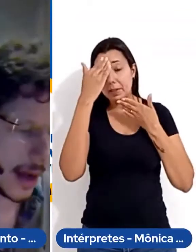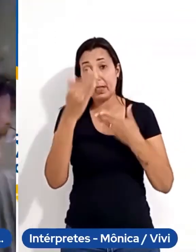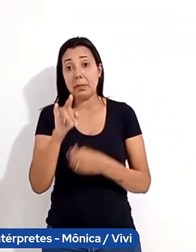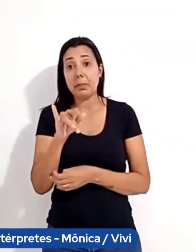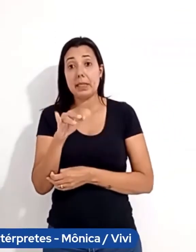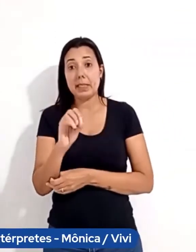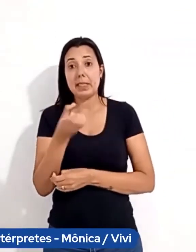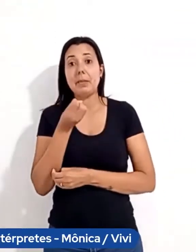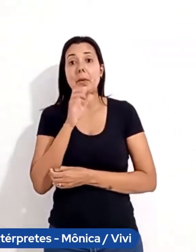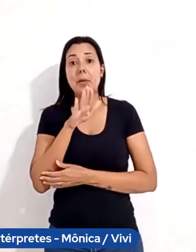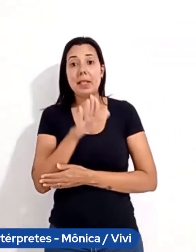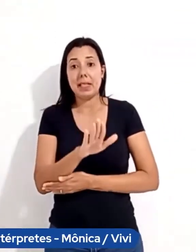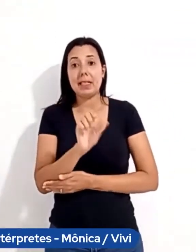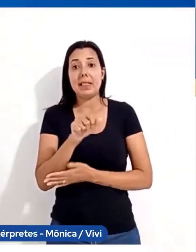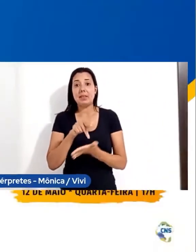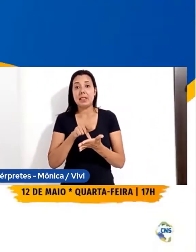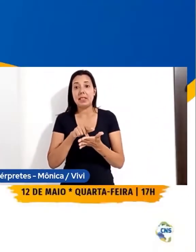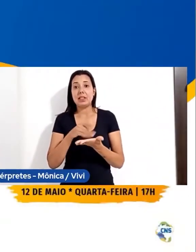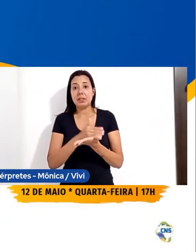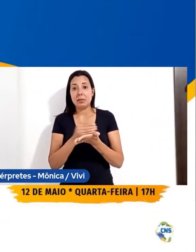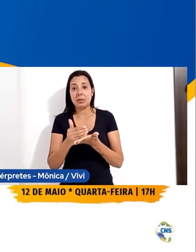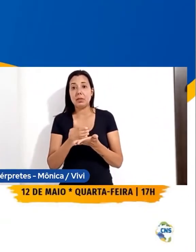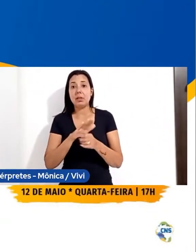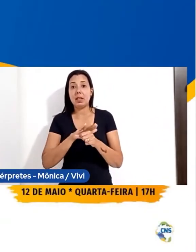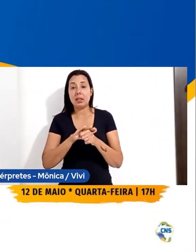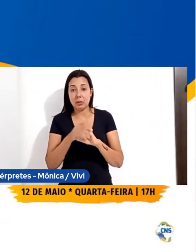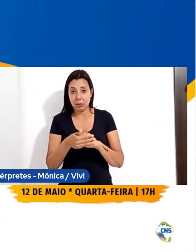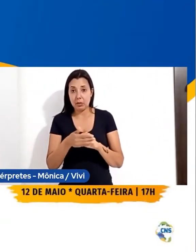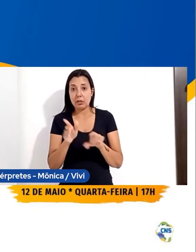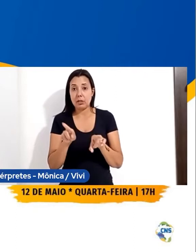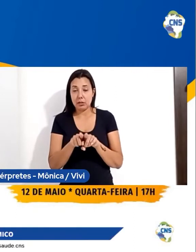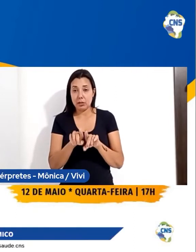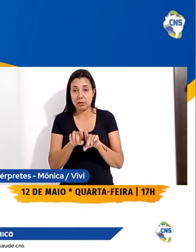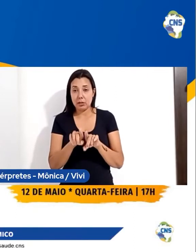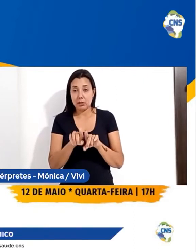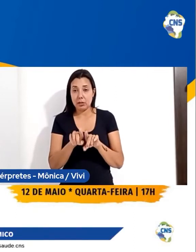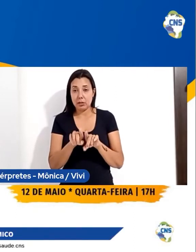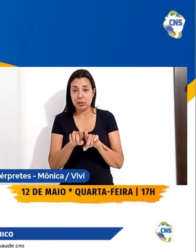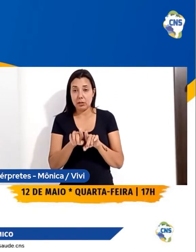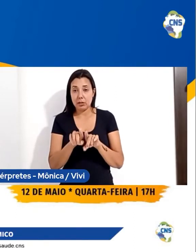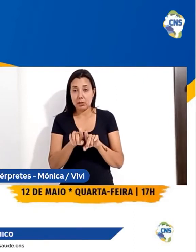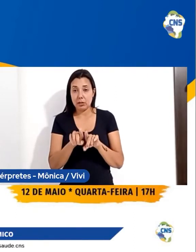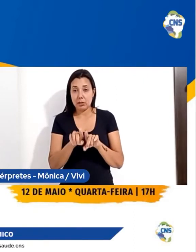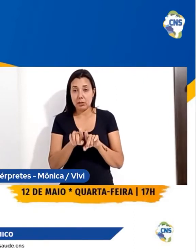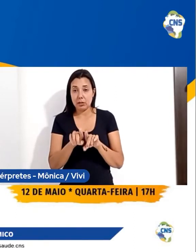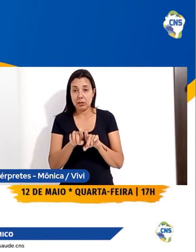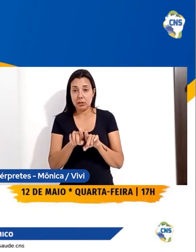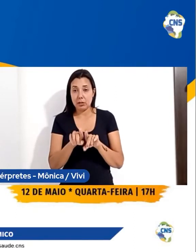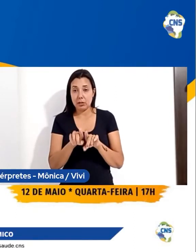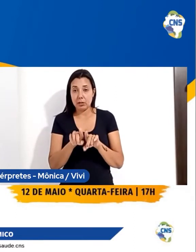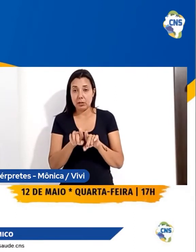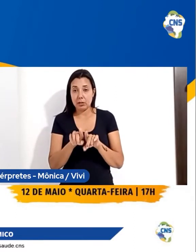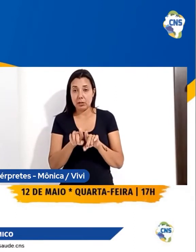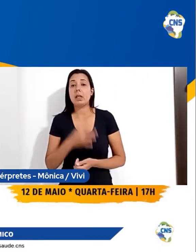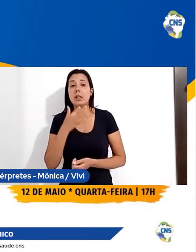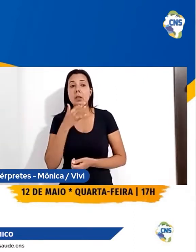Muito boa tarde, na verdade aqui é início da noite já no Rio de Janeiro, que é onde eu estou. Eh, eu vou aproveitar, né, eu não conhecia,